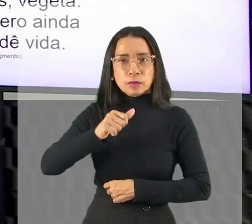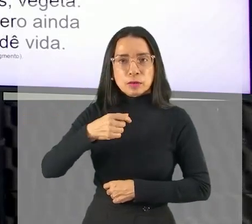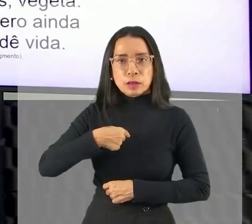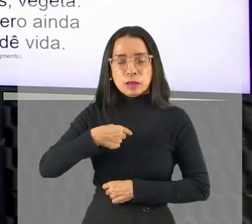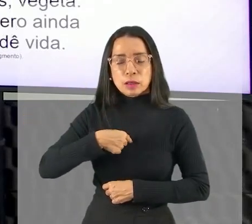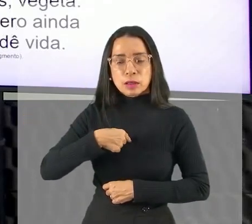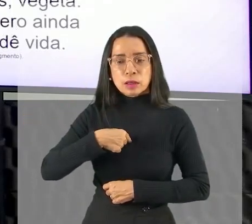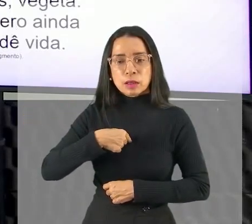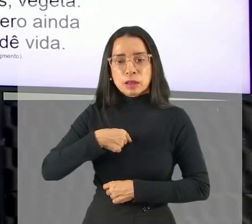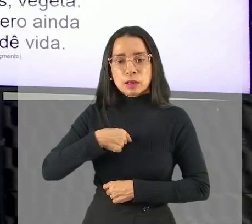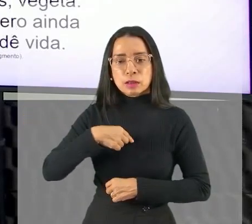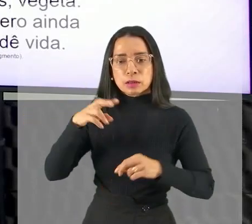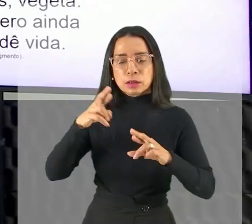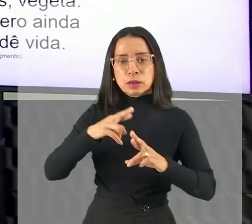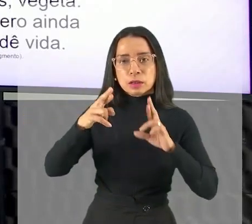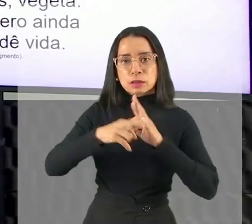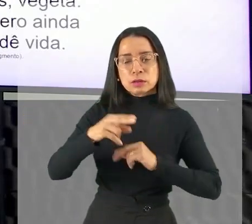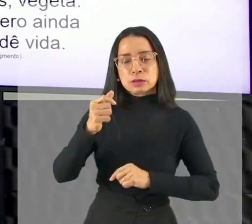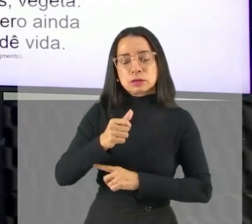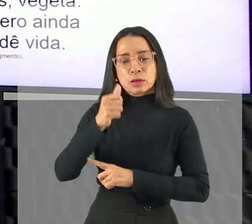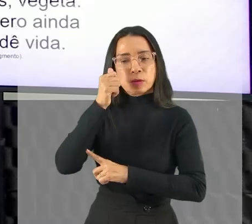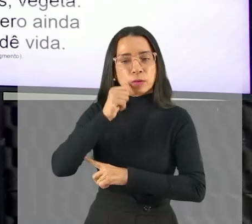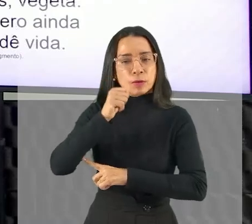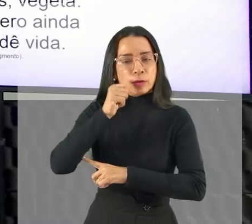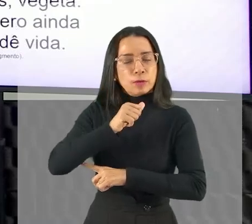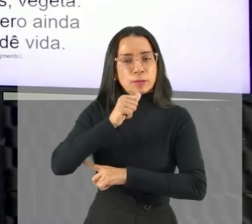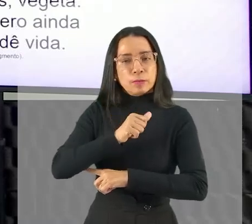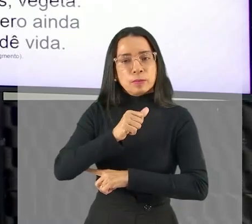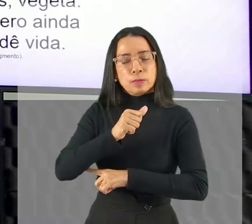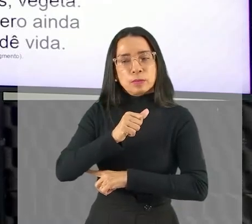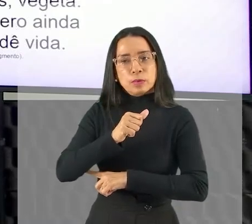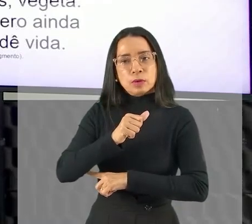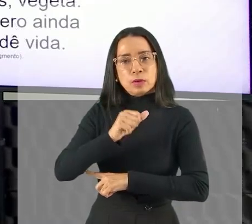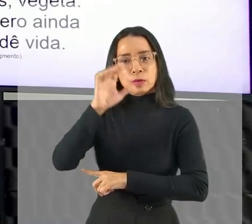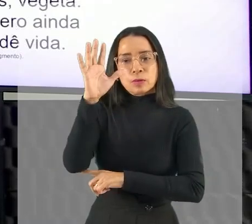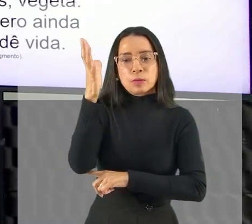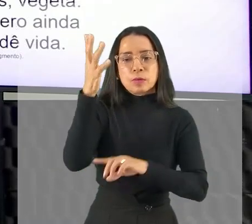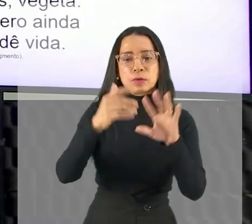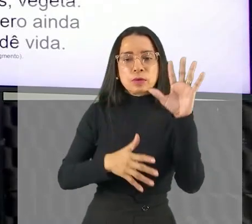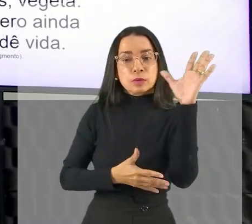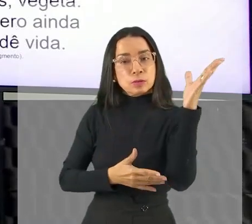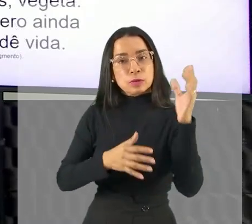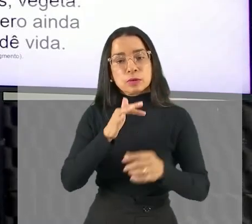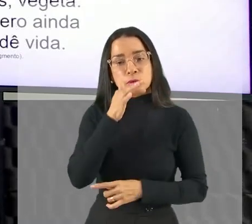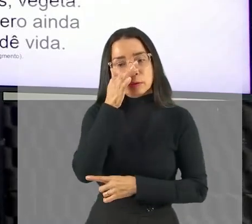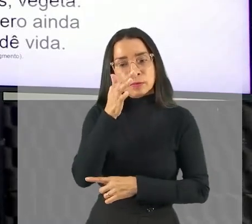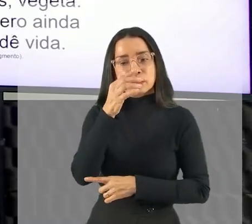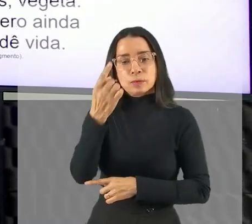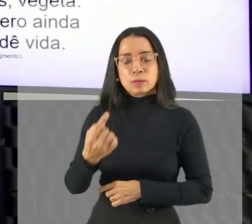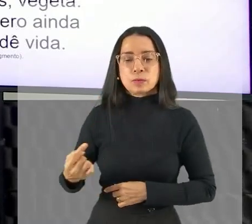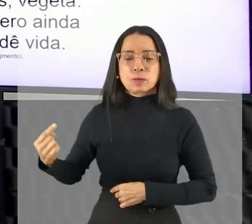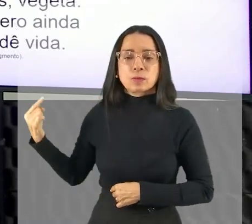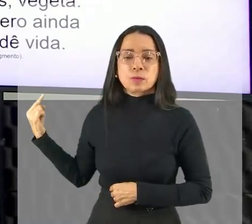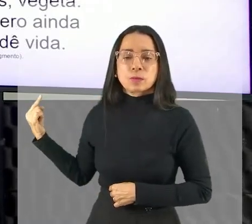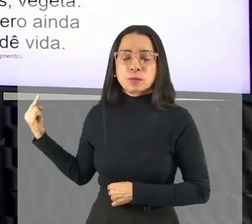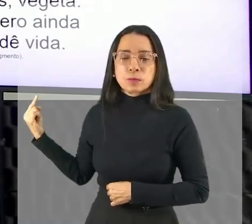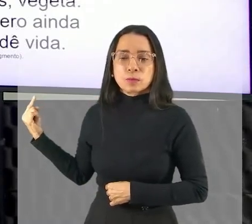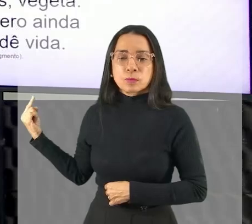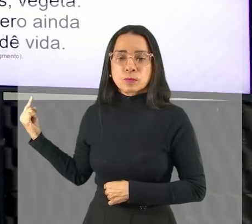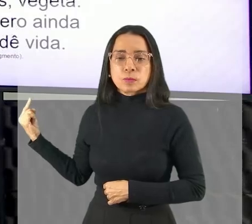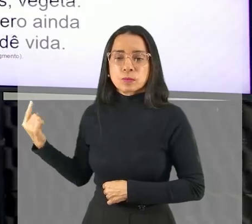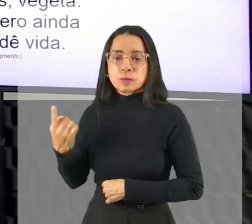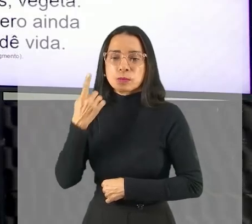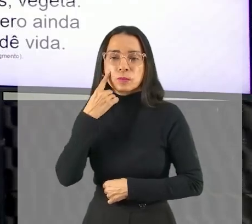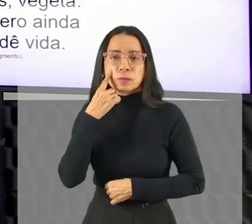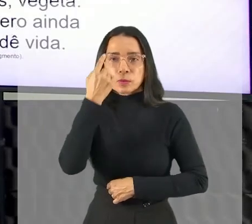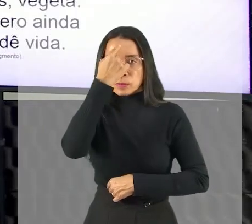flor. Então, já tem a relação direta da mulher com o aspecto da natureza, que espero ainda, doce raio do sol que me dê vida. Então, a gente